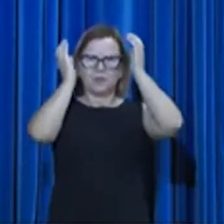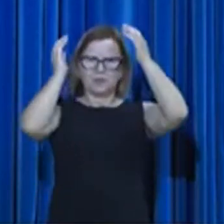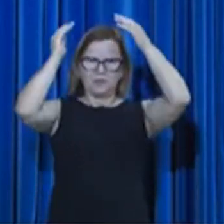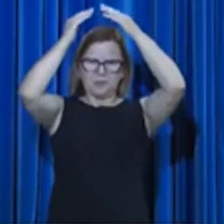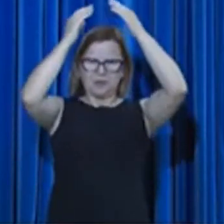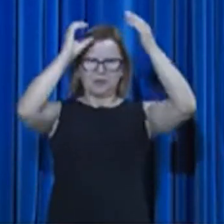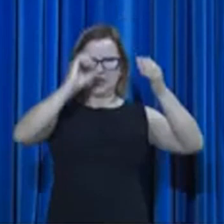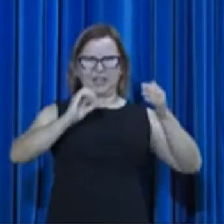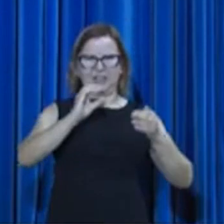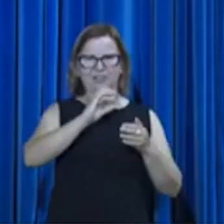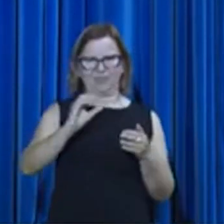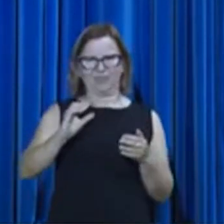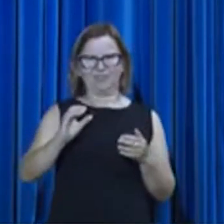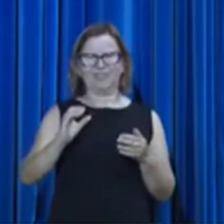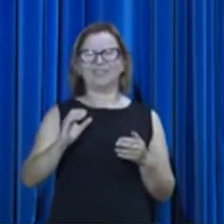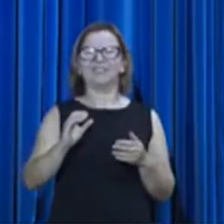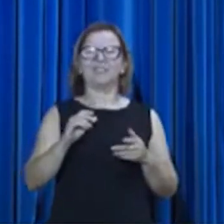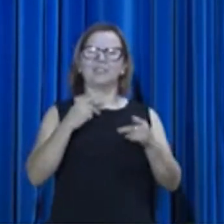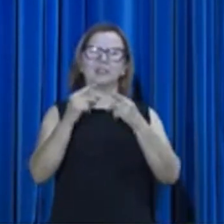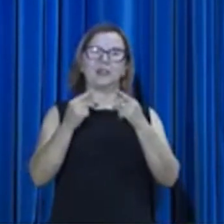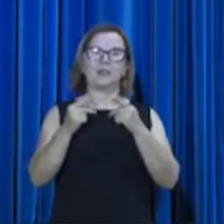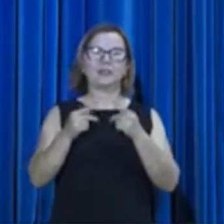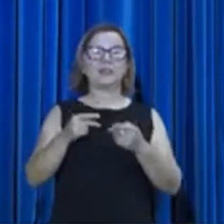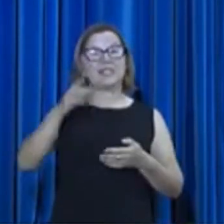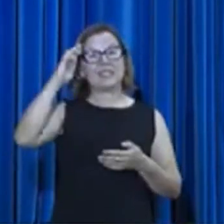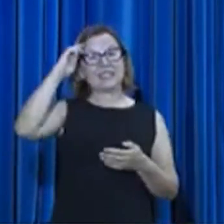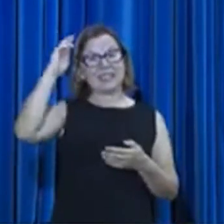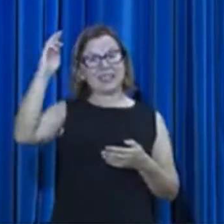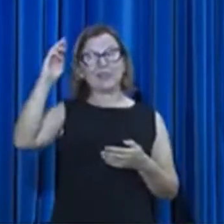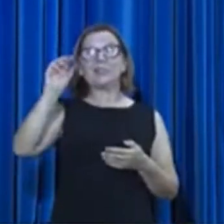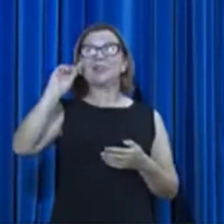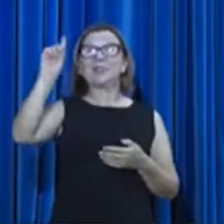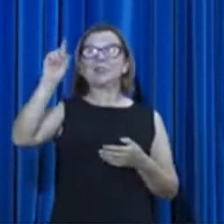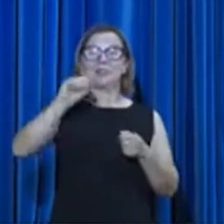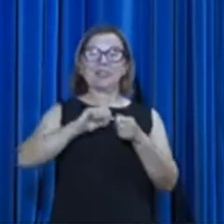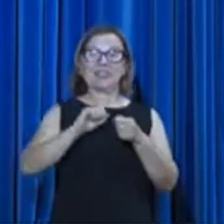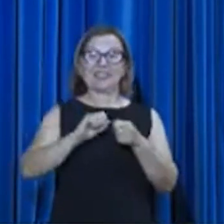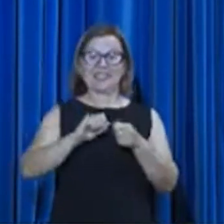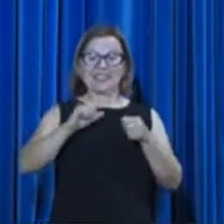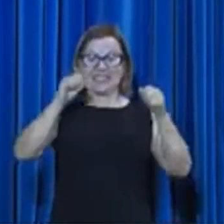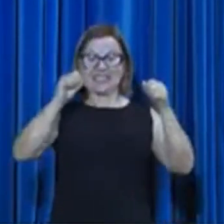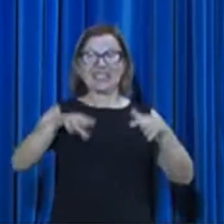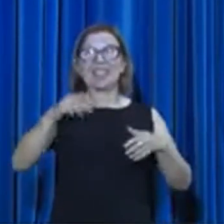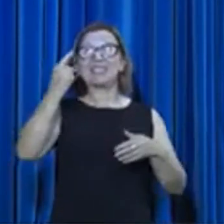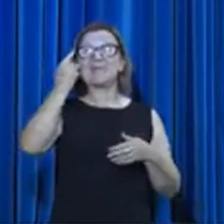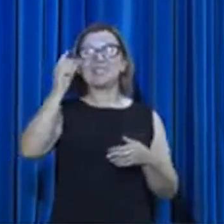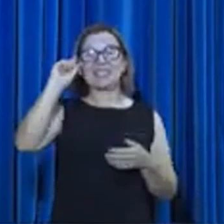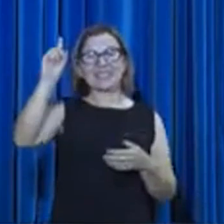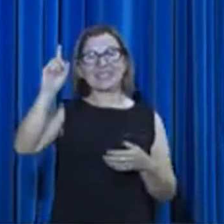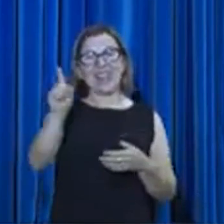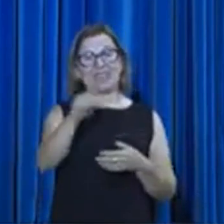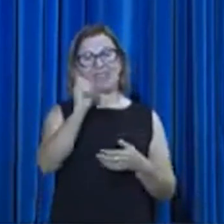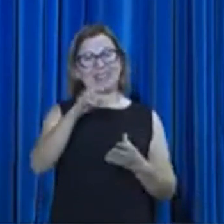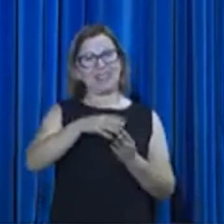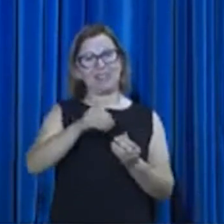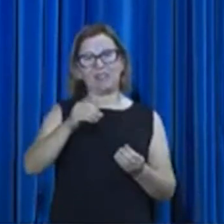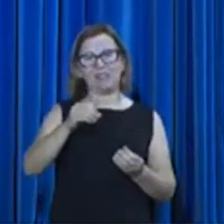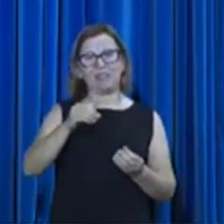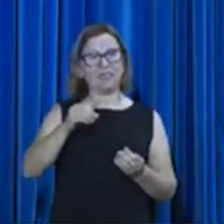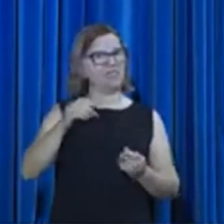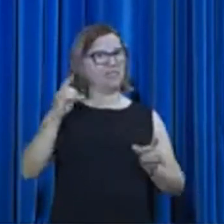IV. Ele disse assim: Senhor, Tu nos criaste para Ti, e nossa alma não